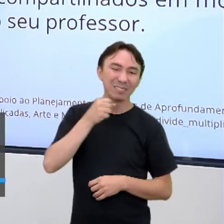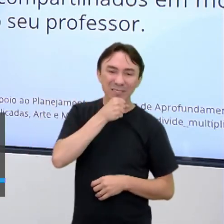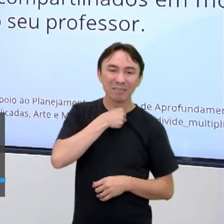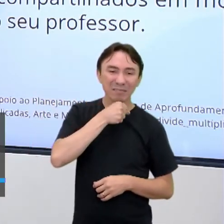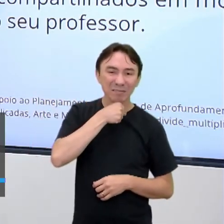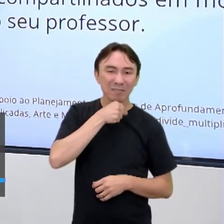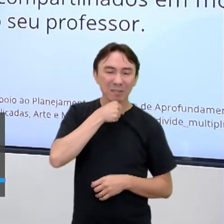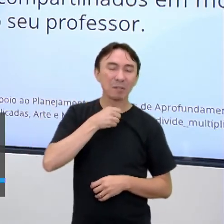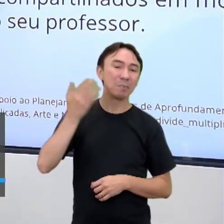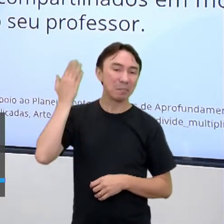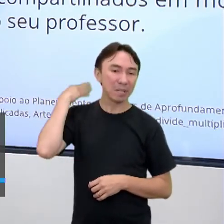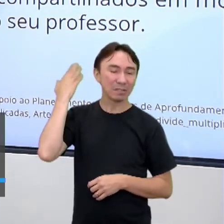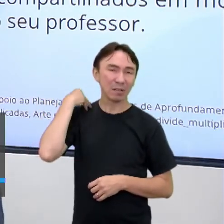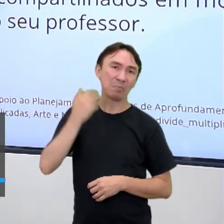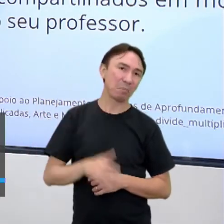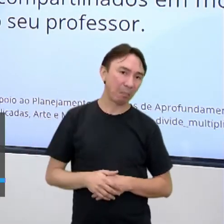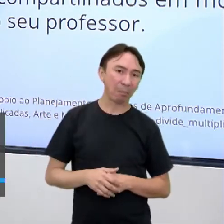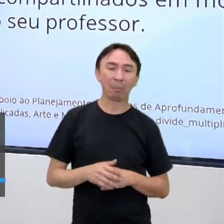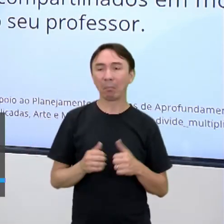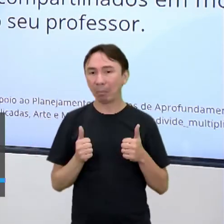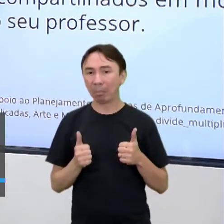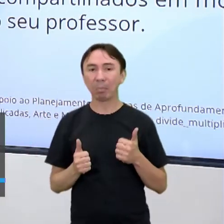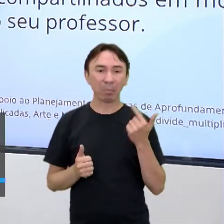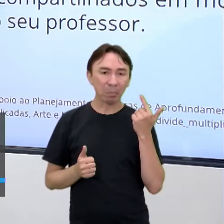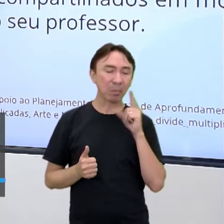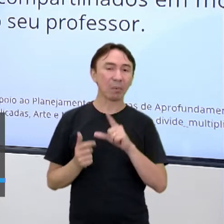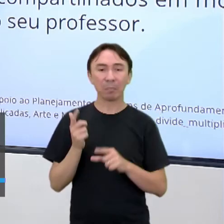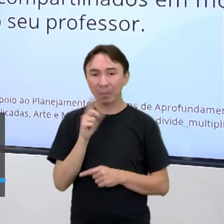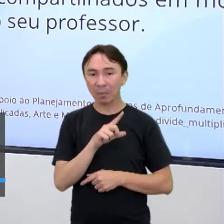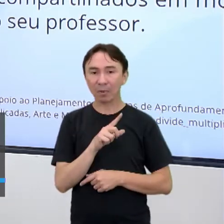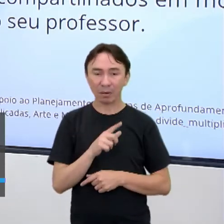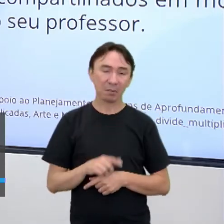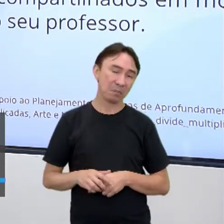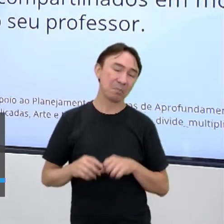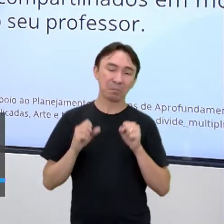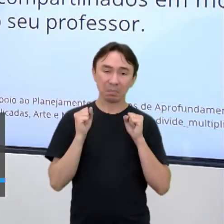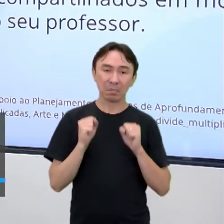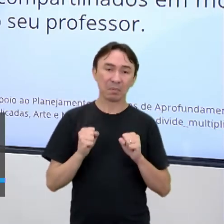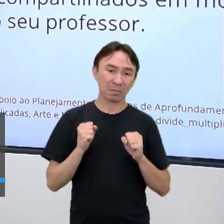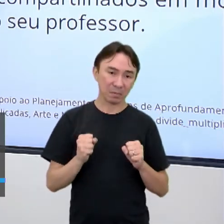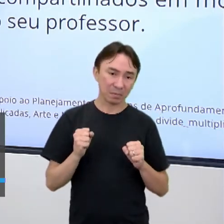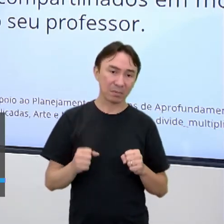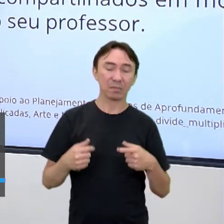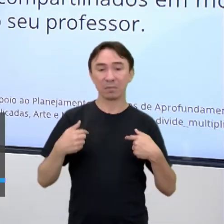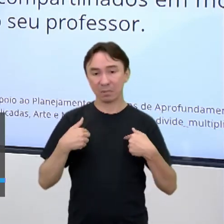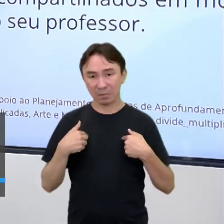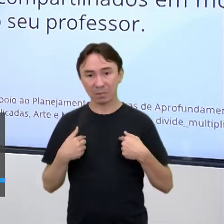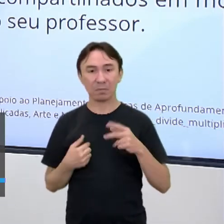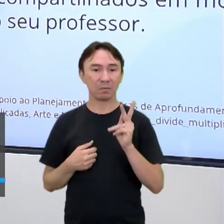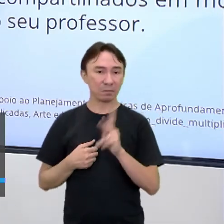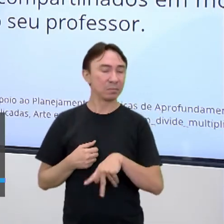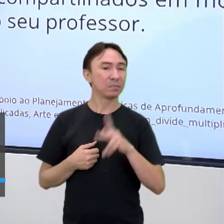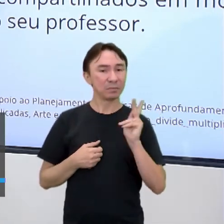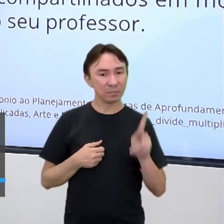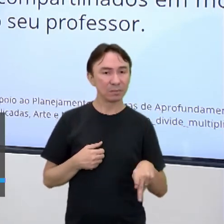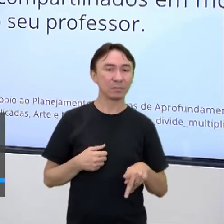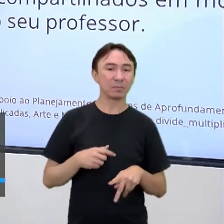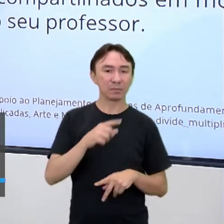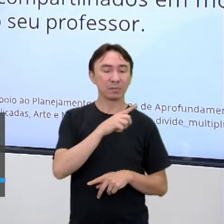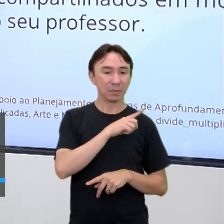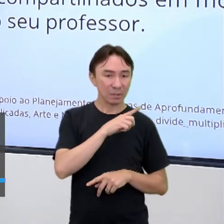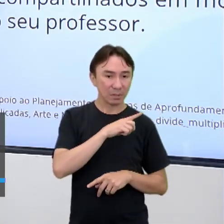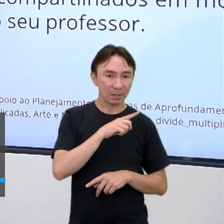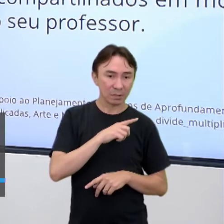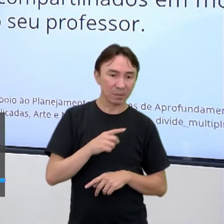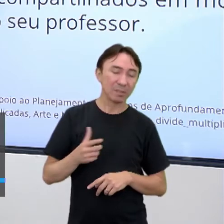deu certo até um certo ponto, né? Pode ser que dê certo em determinadas situações. Eu sou um professor mesmo que carrega características assim